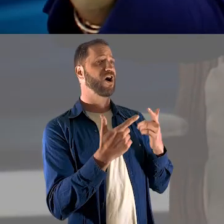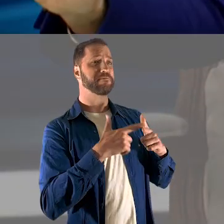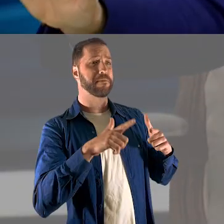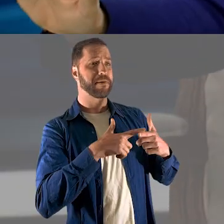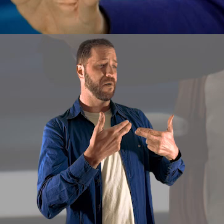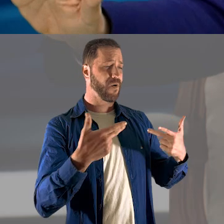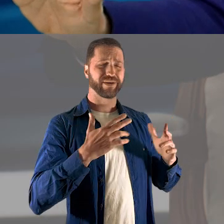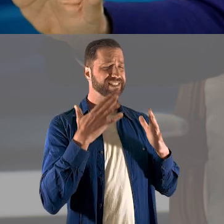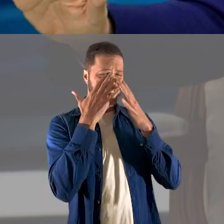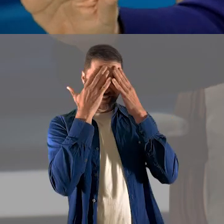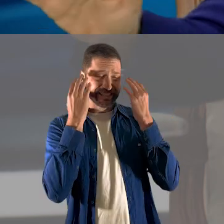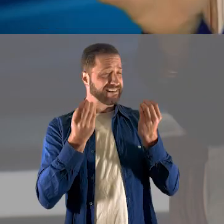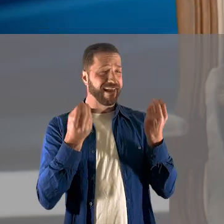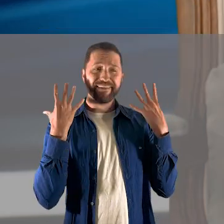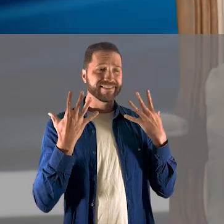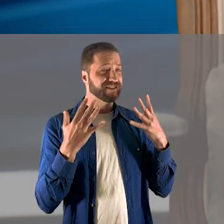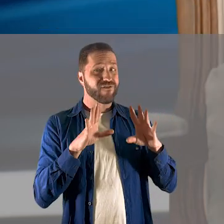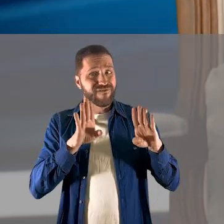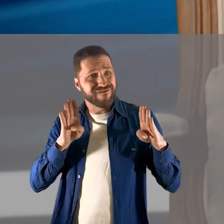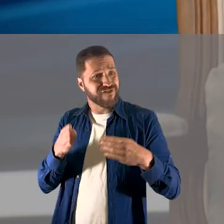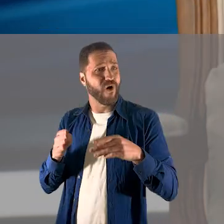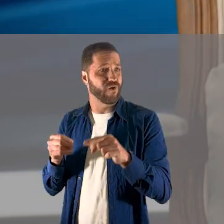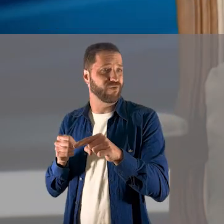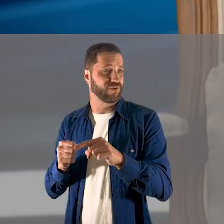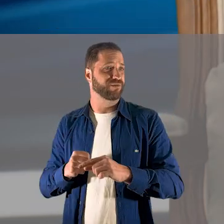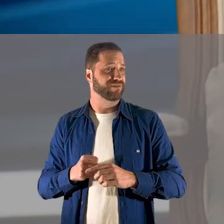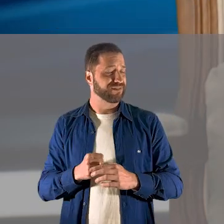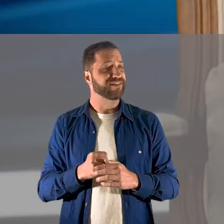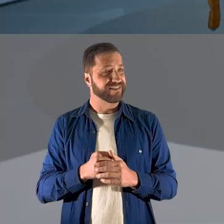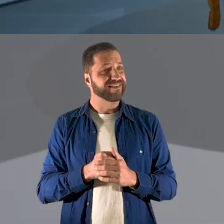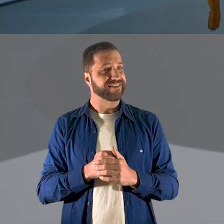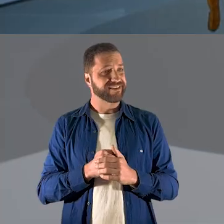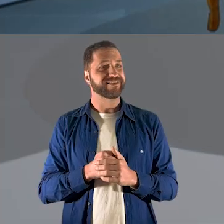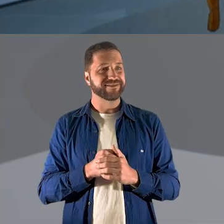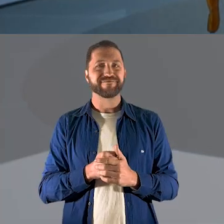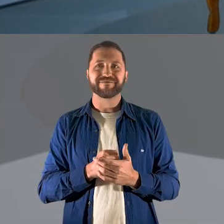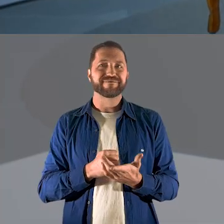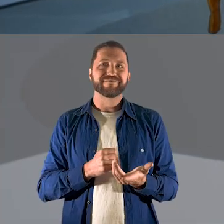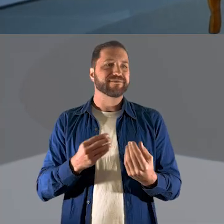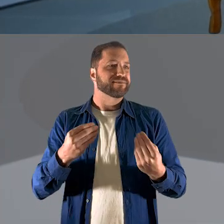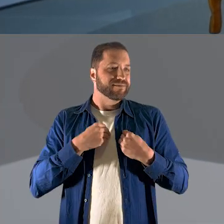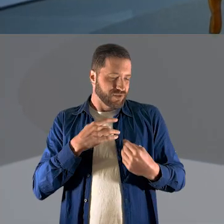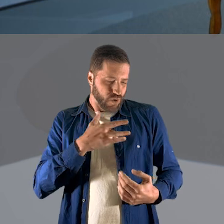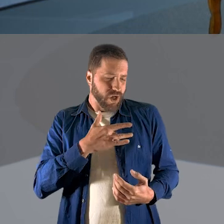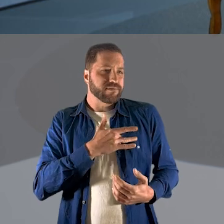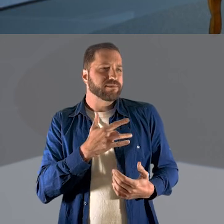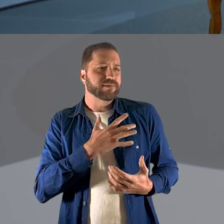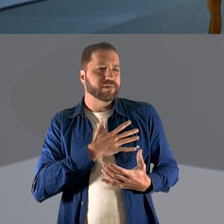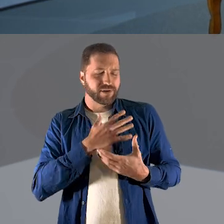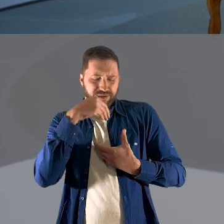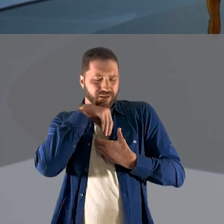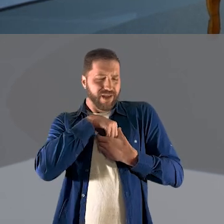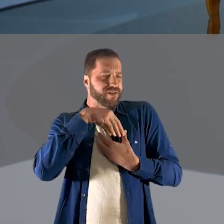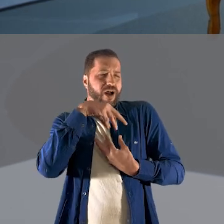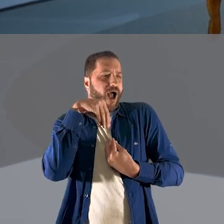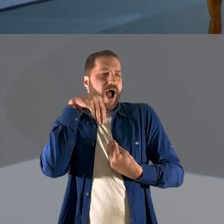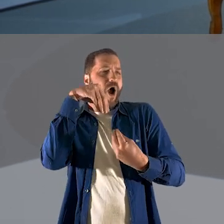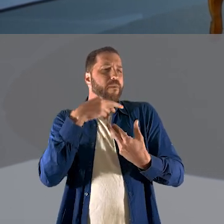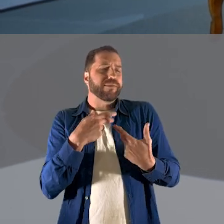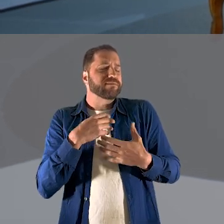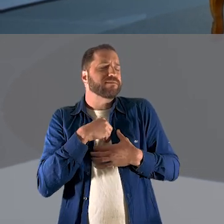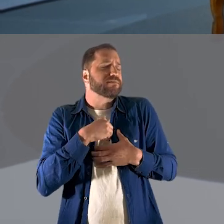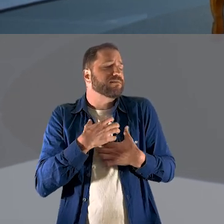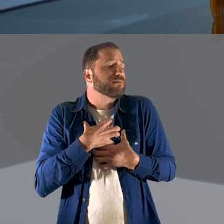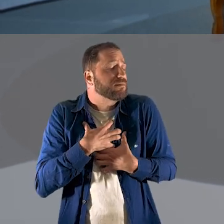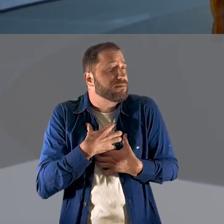meu mundo lá fora me dedico mil por cento ali então agradece de um tanto ao meu coração a minha